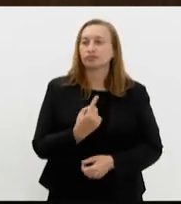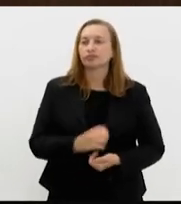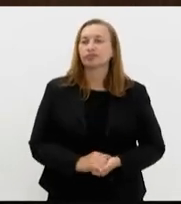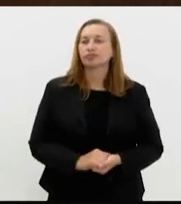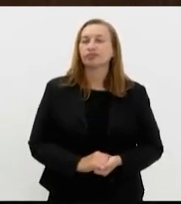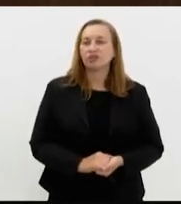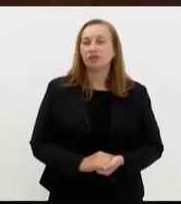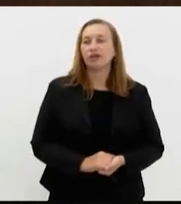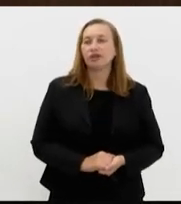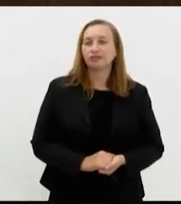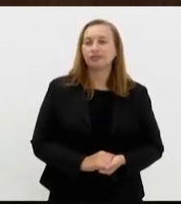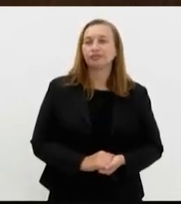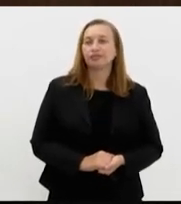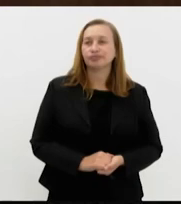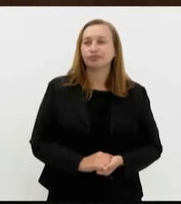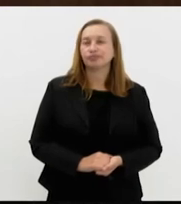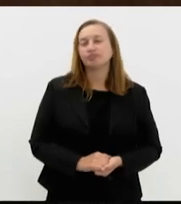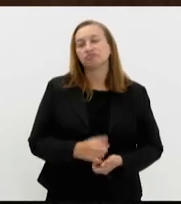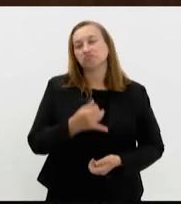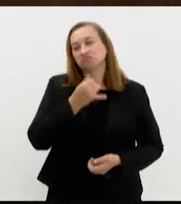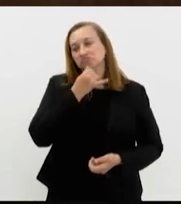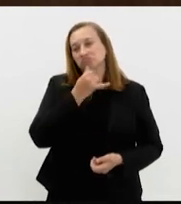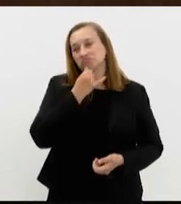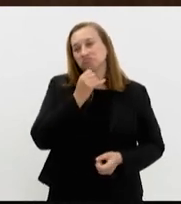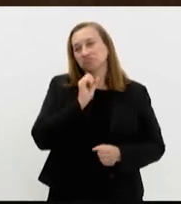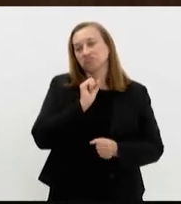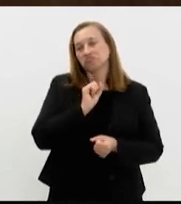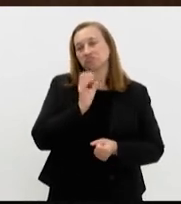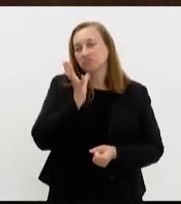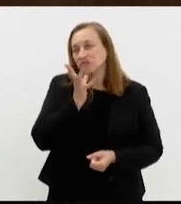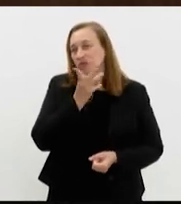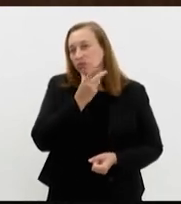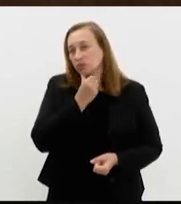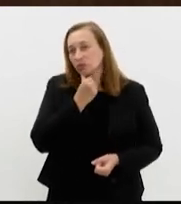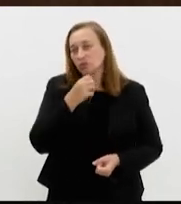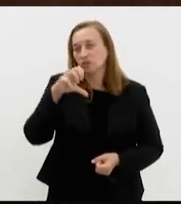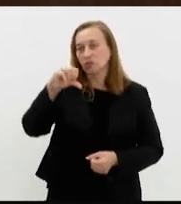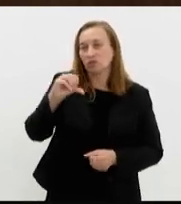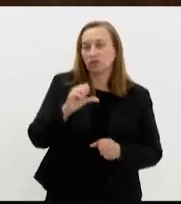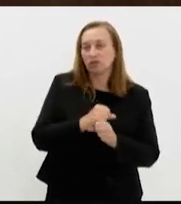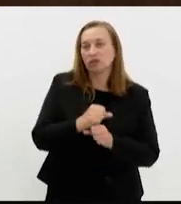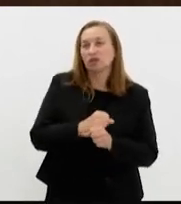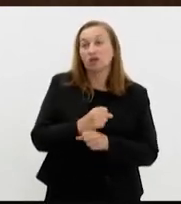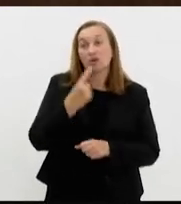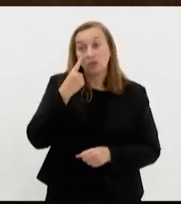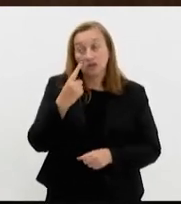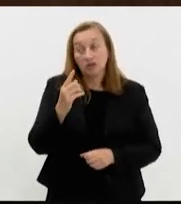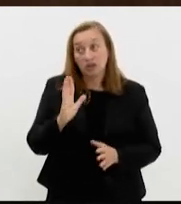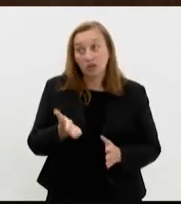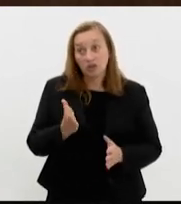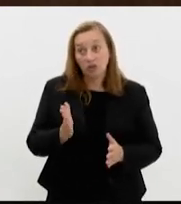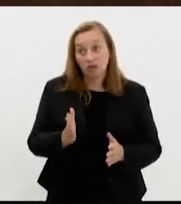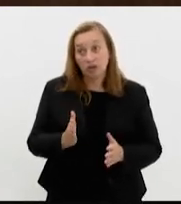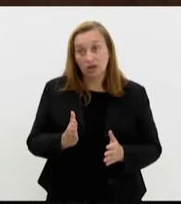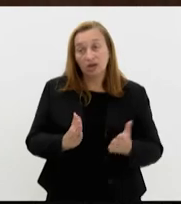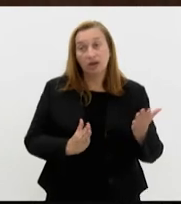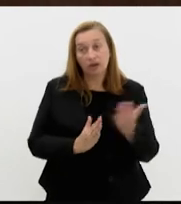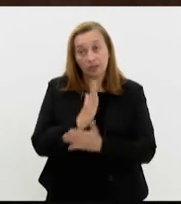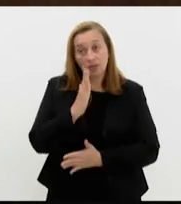eu só lamento que ficou tanto tempo aí no forno. Vamos ver se cozinha aí e